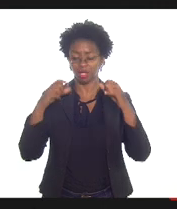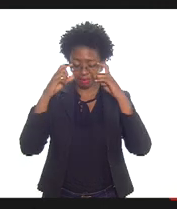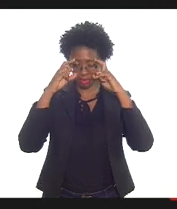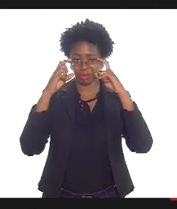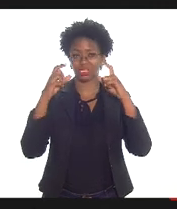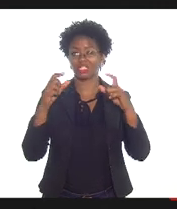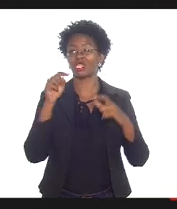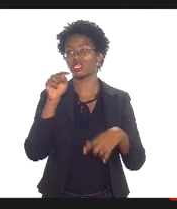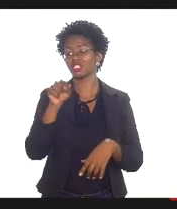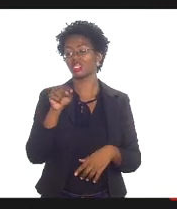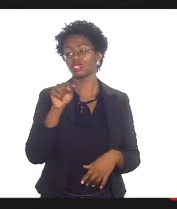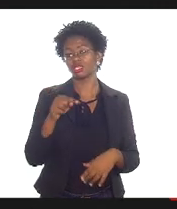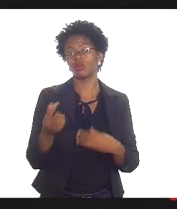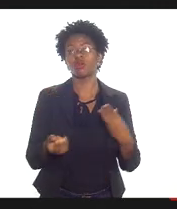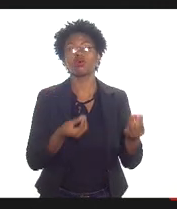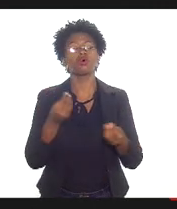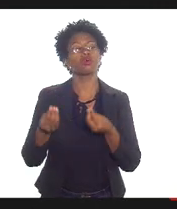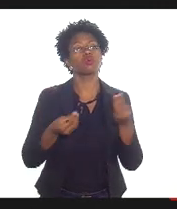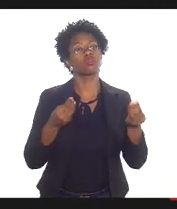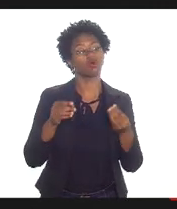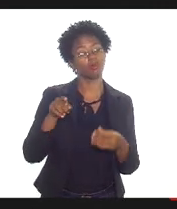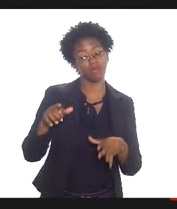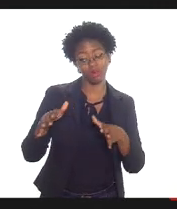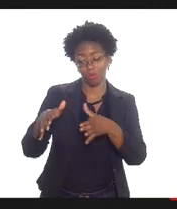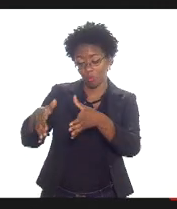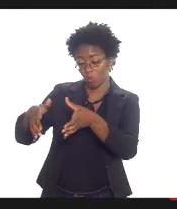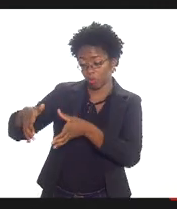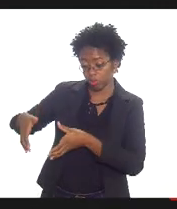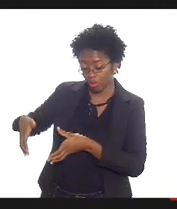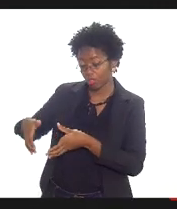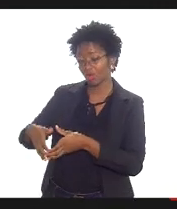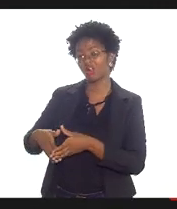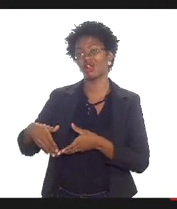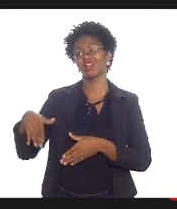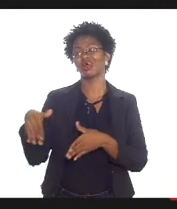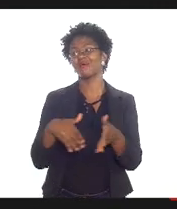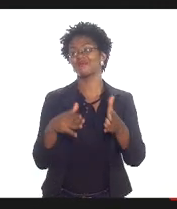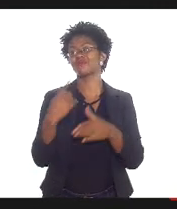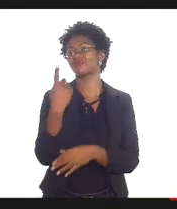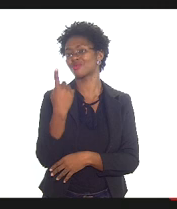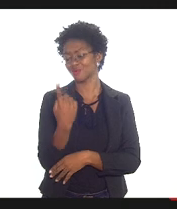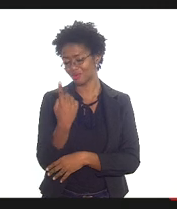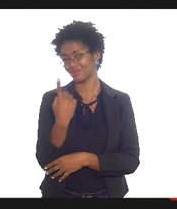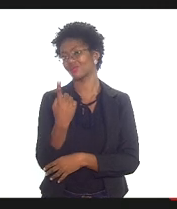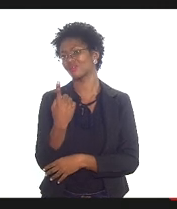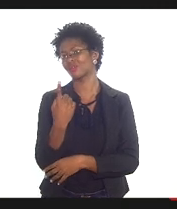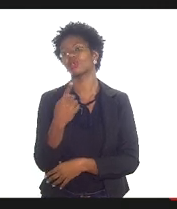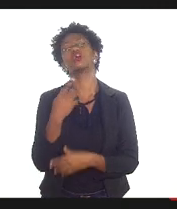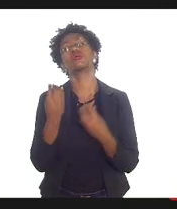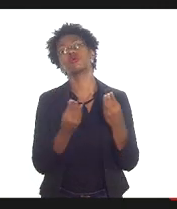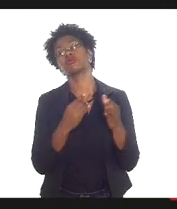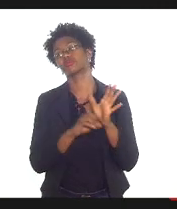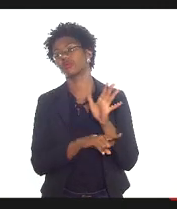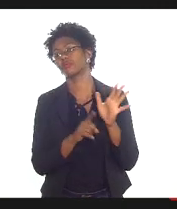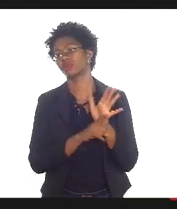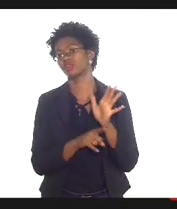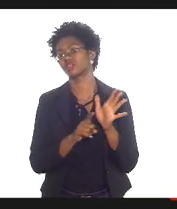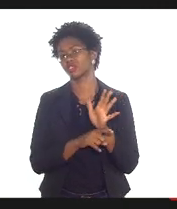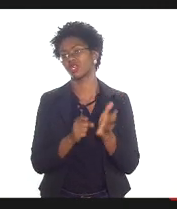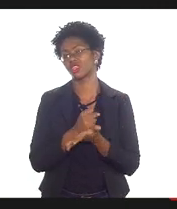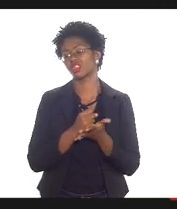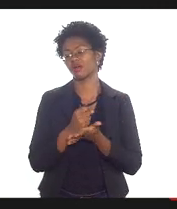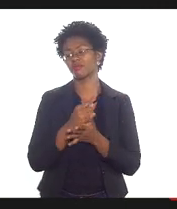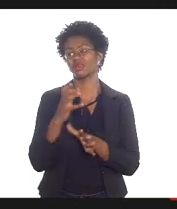atenção em como é que esse duto, Rota 1, está sendo abatido da base